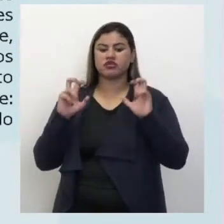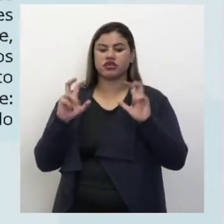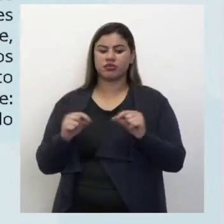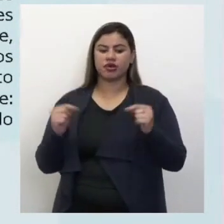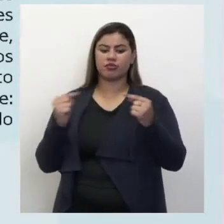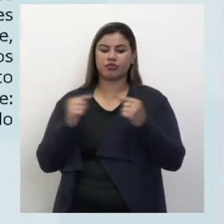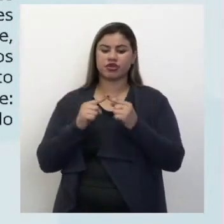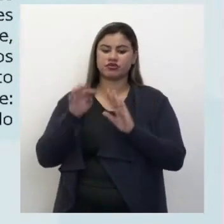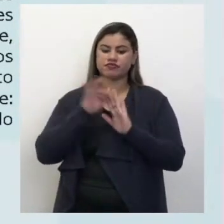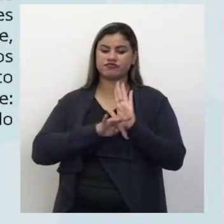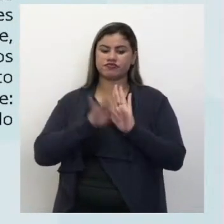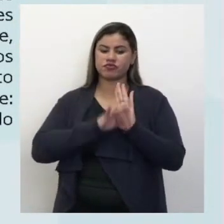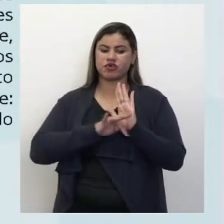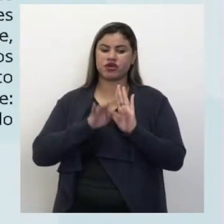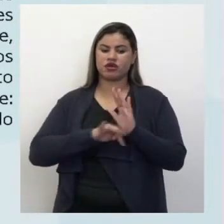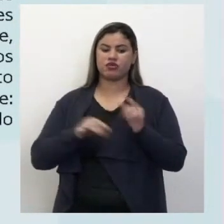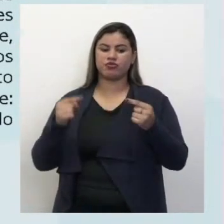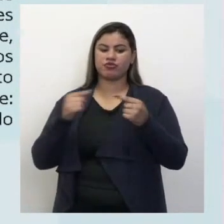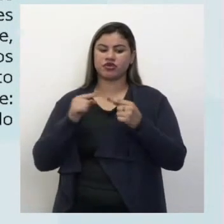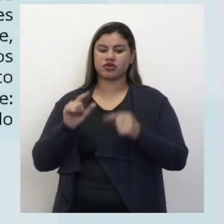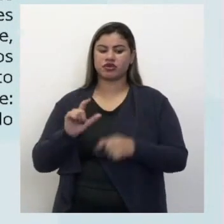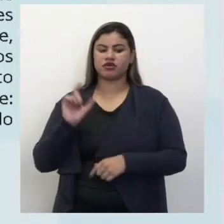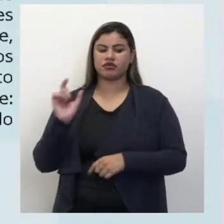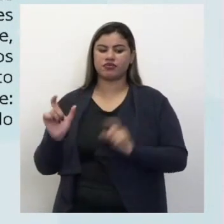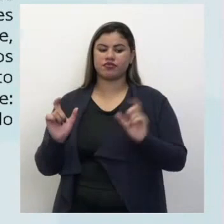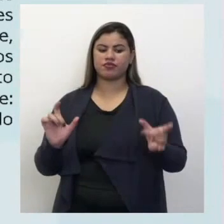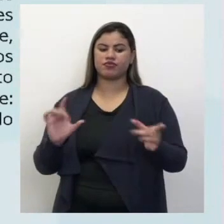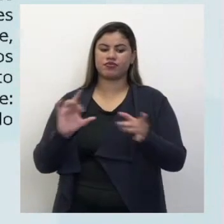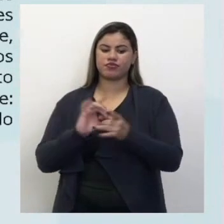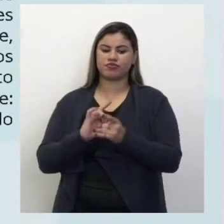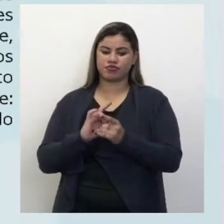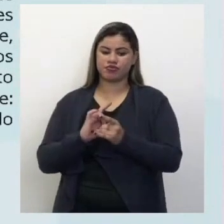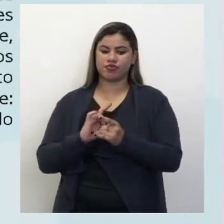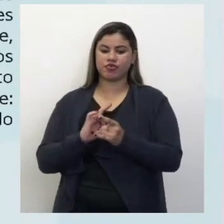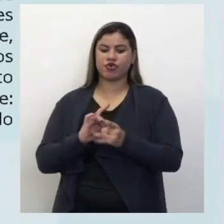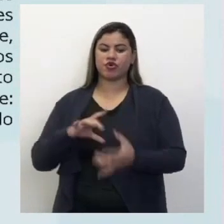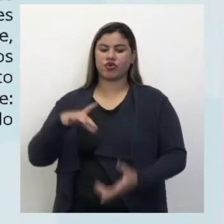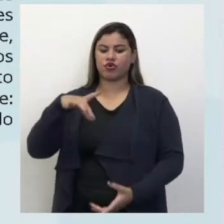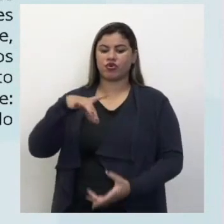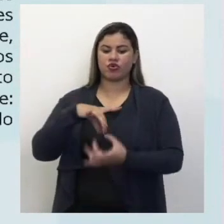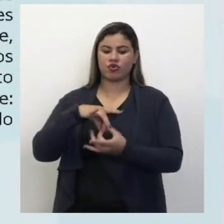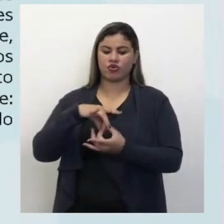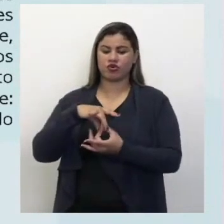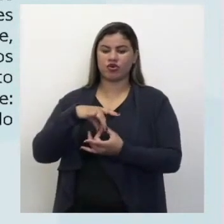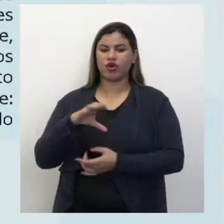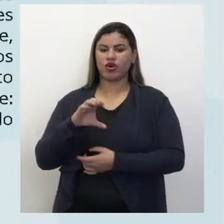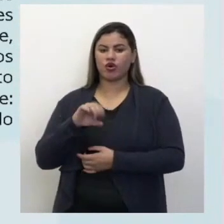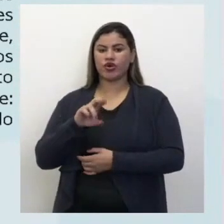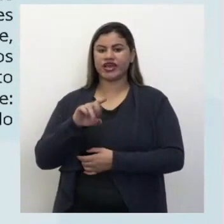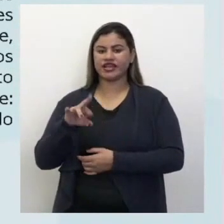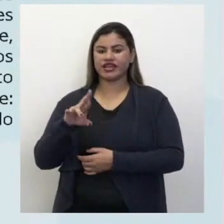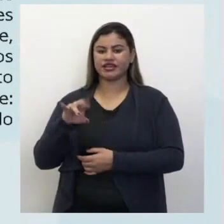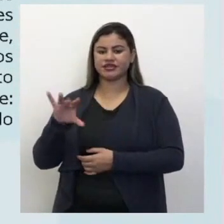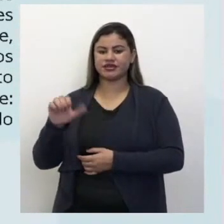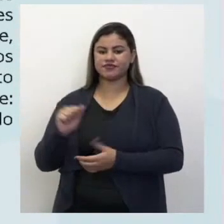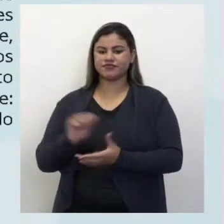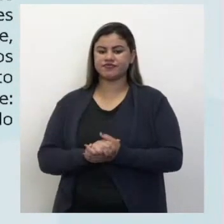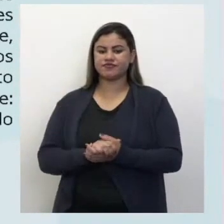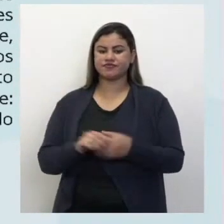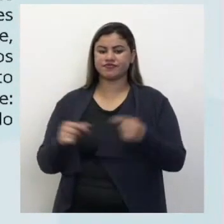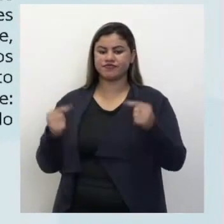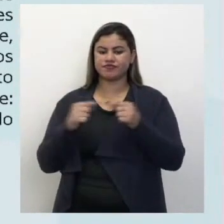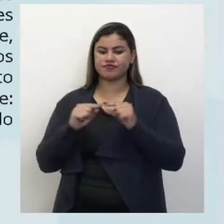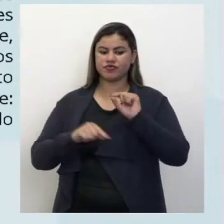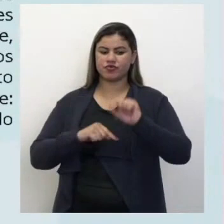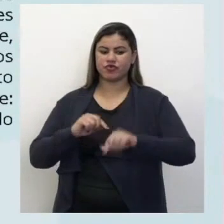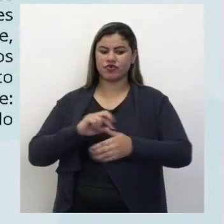a chamada textualidade, resultante da junção de fatores semânticos, coesão e coerência, e de fatores pragmáticos,